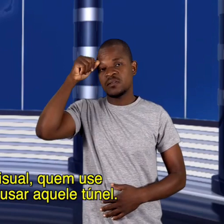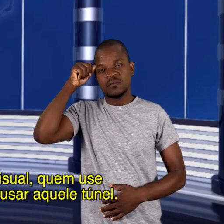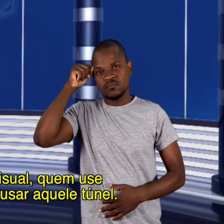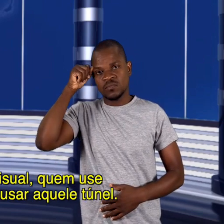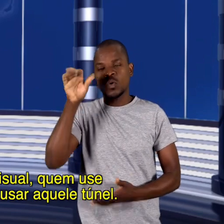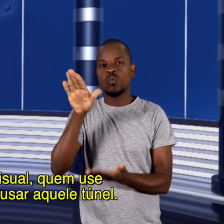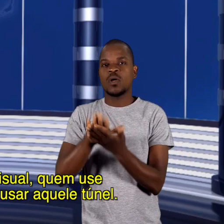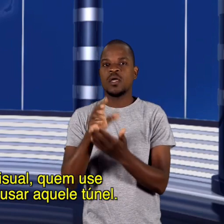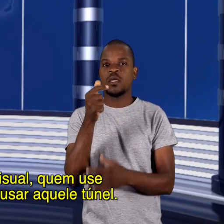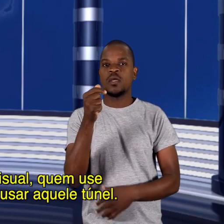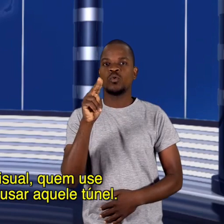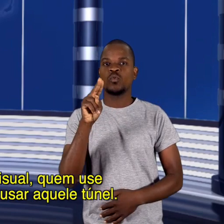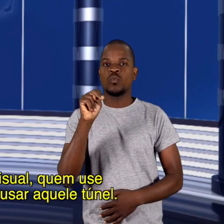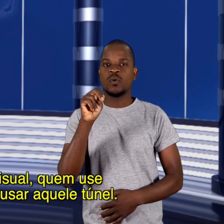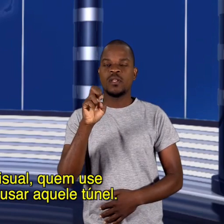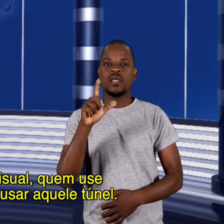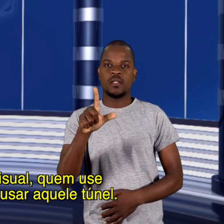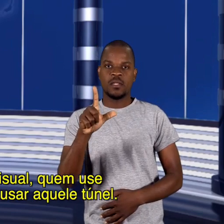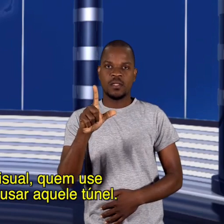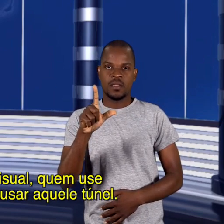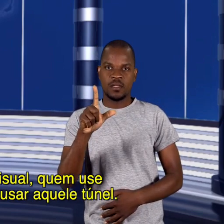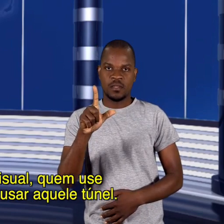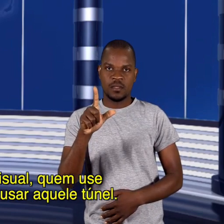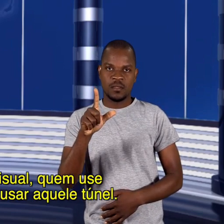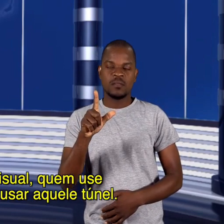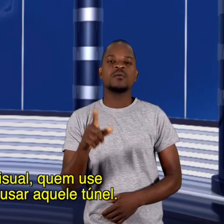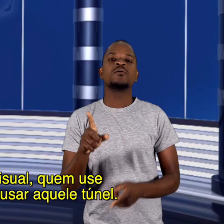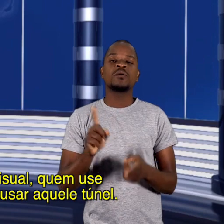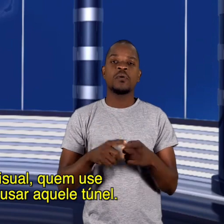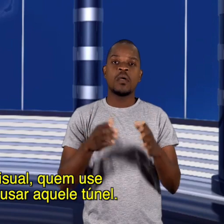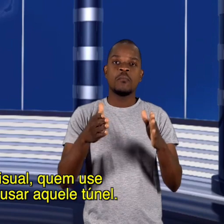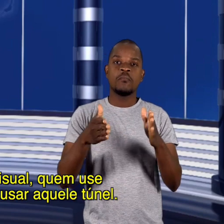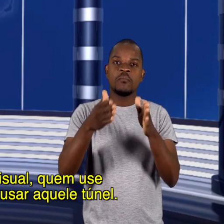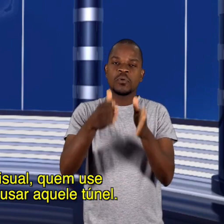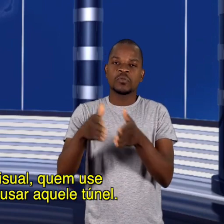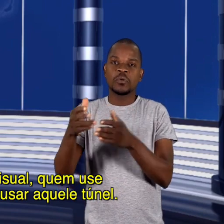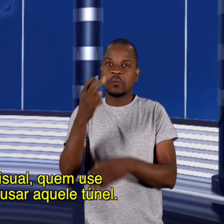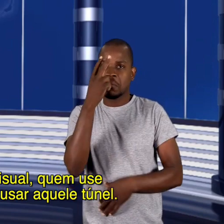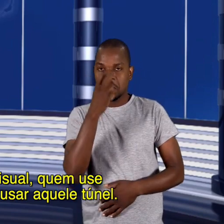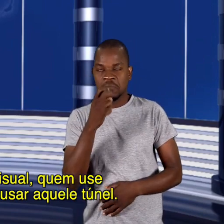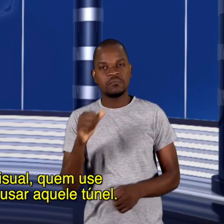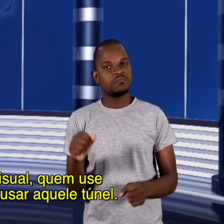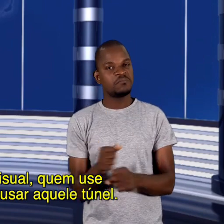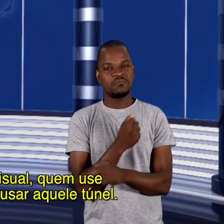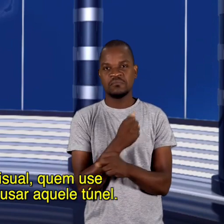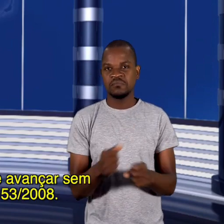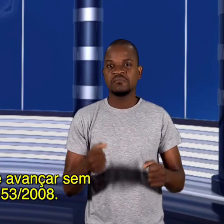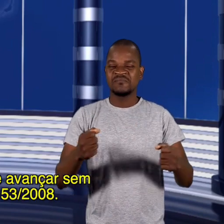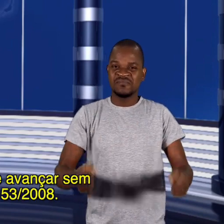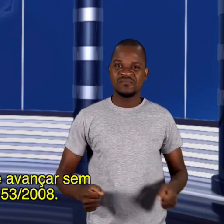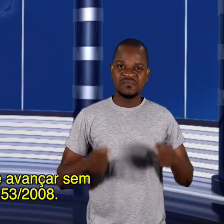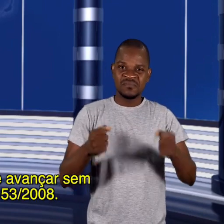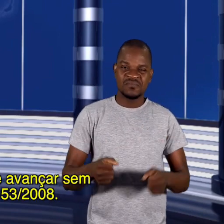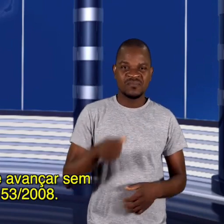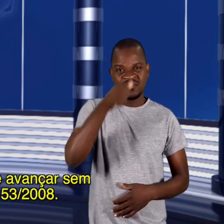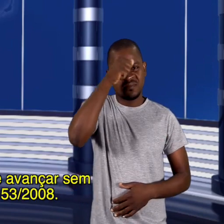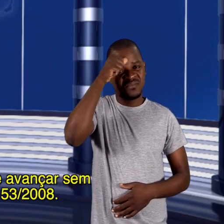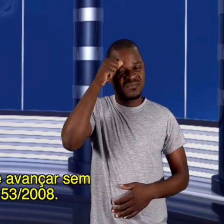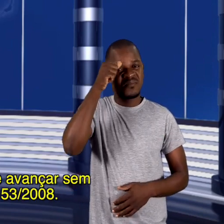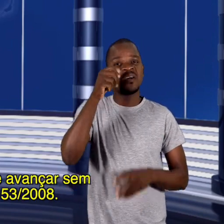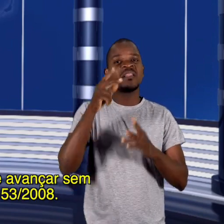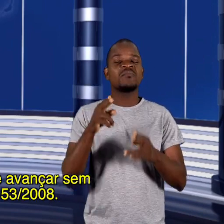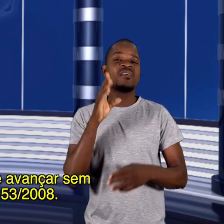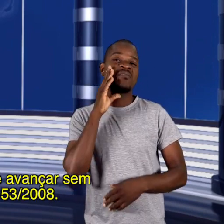deficiência visual também não pode alguém que use muletas não pode e assim como as pessoas idosas também não podem então eu creio que nenhuma